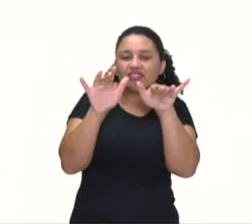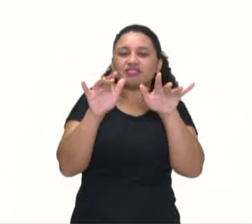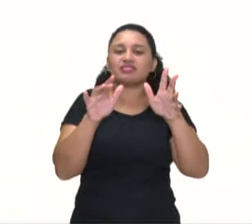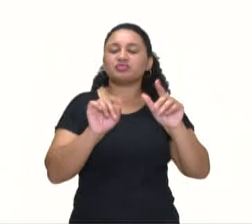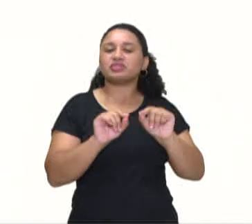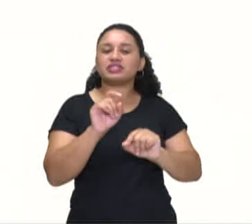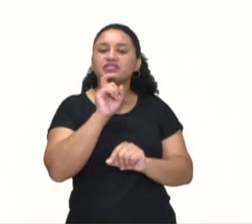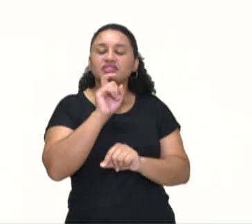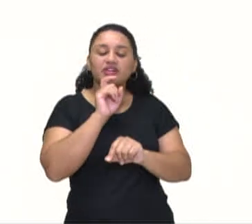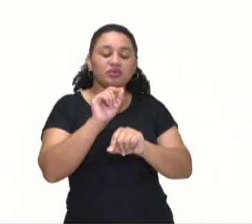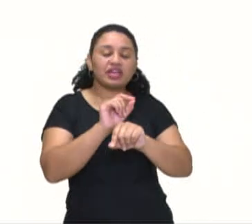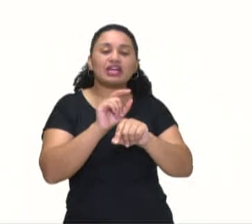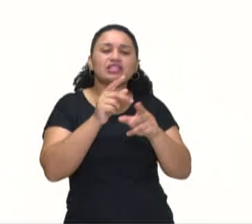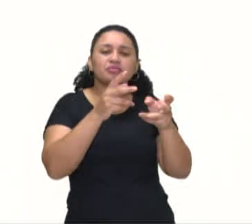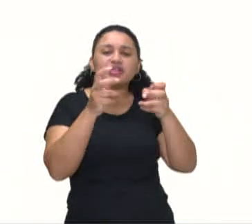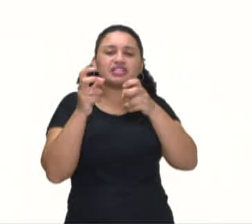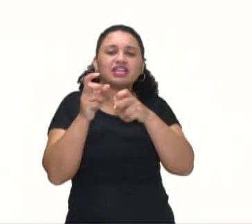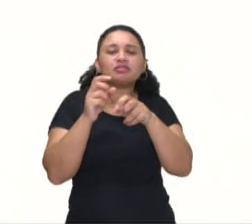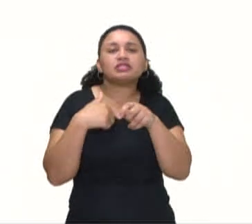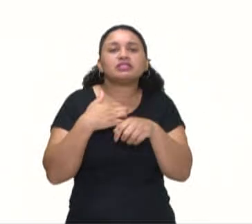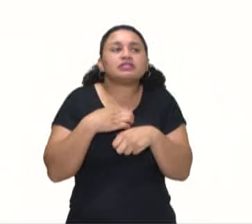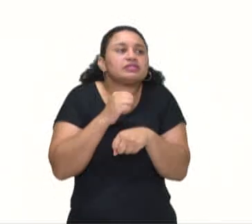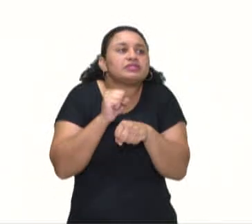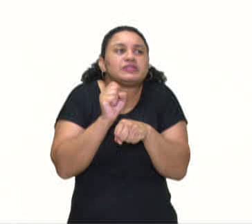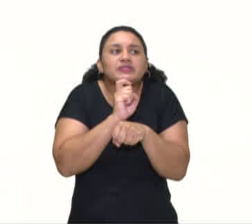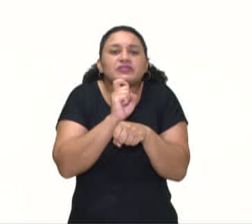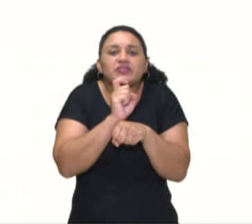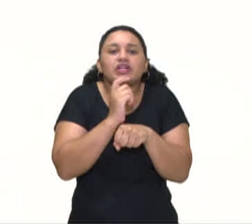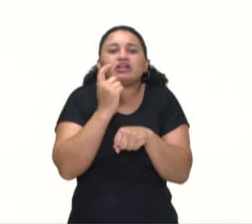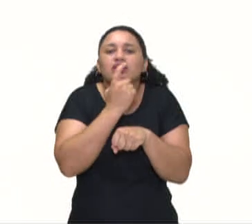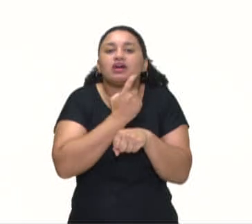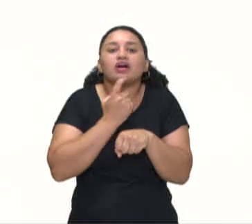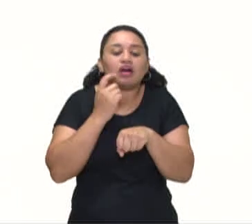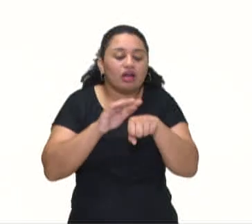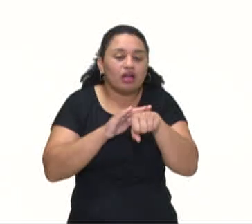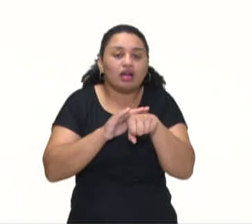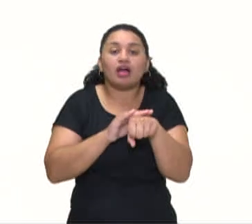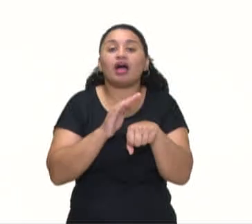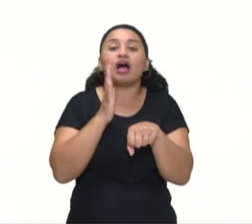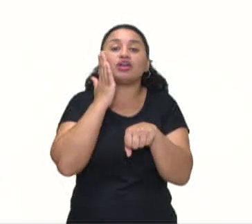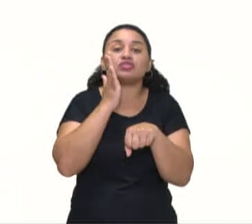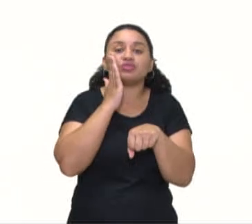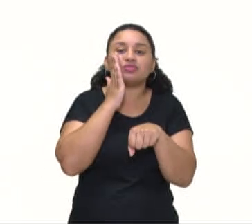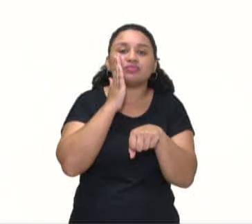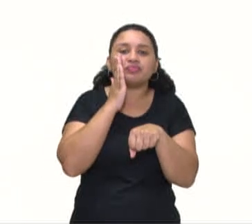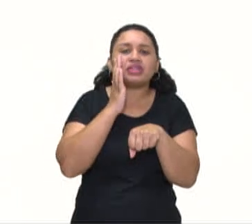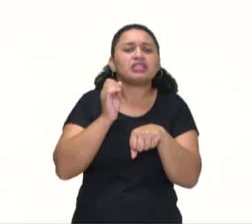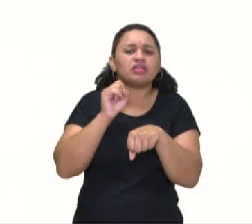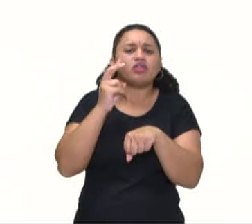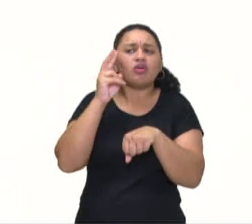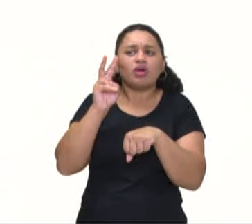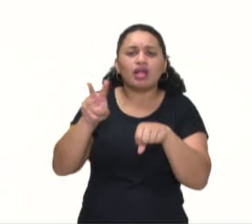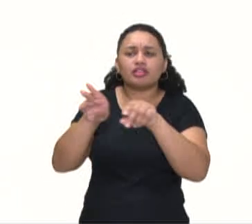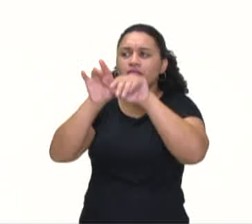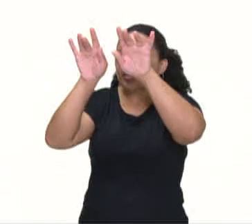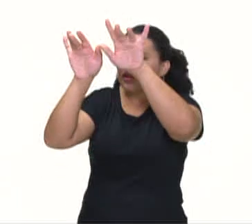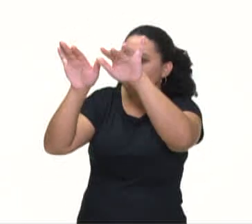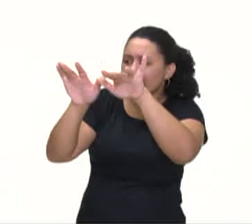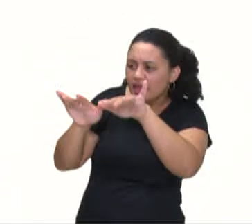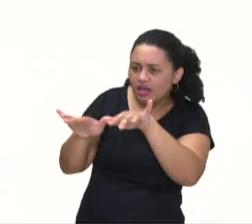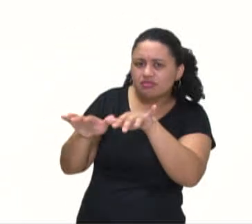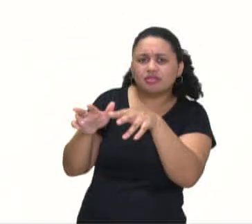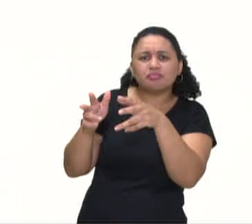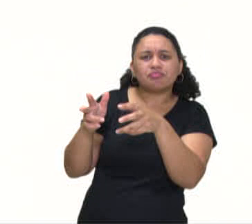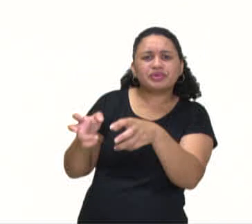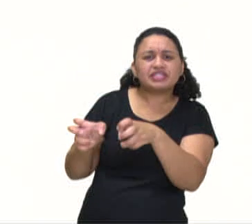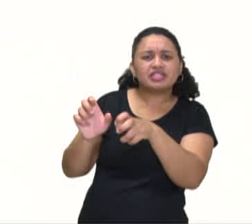uma cintilação azulada. O azul, ele tem um efeito mais frio do que o